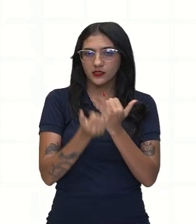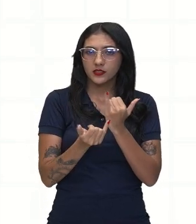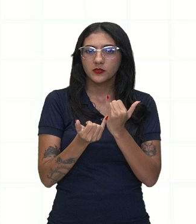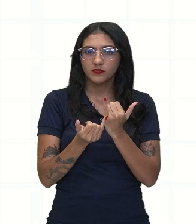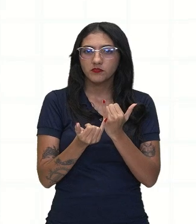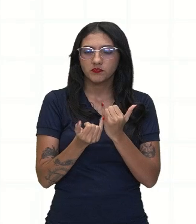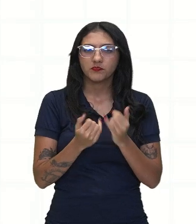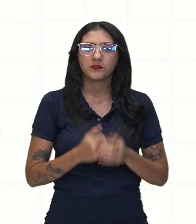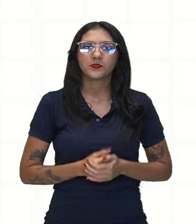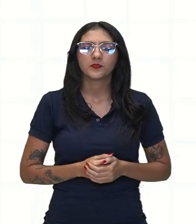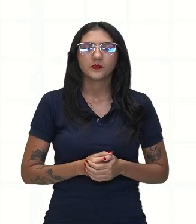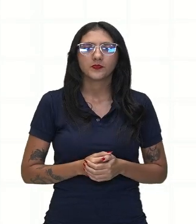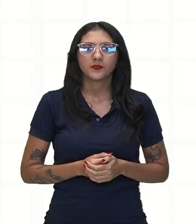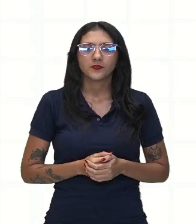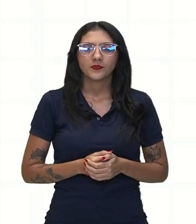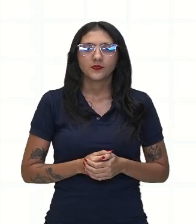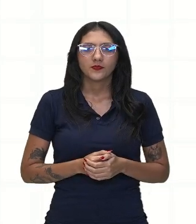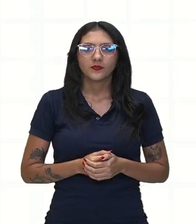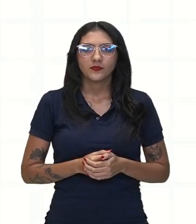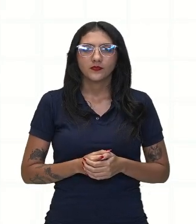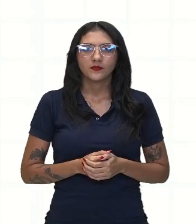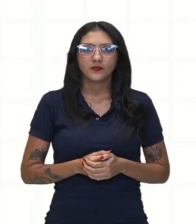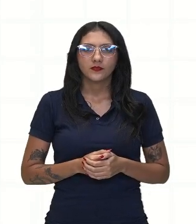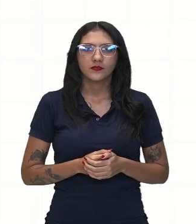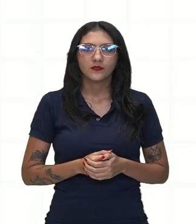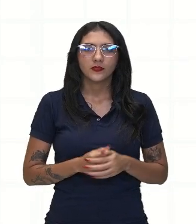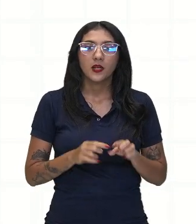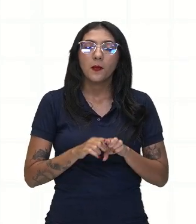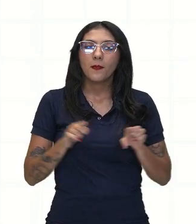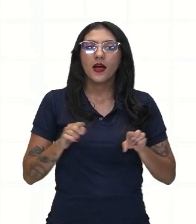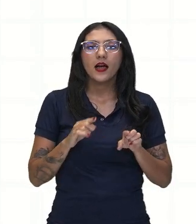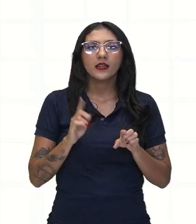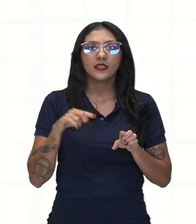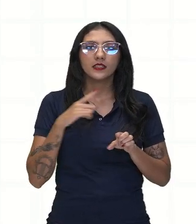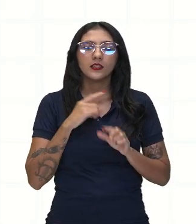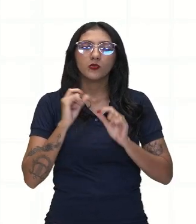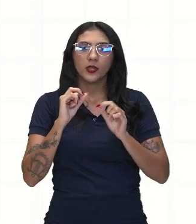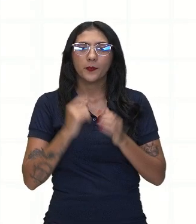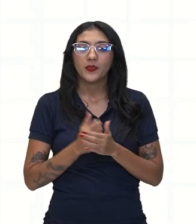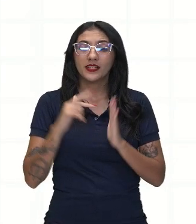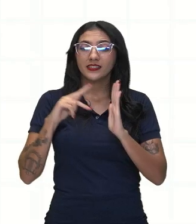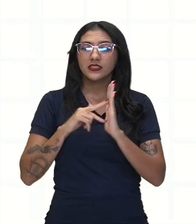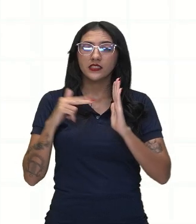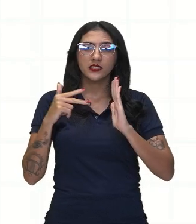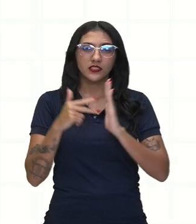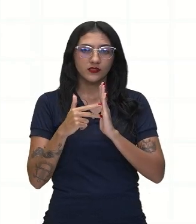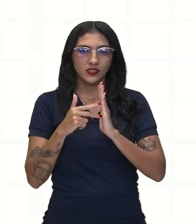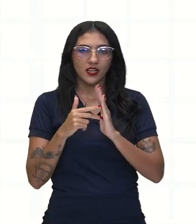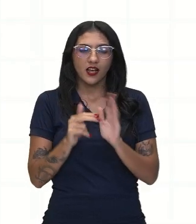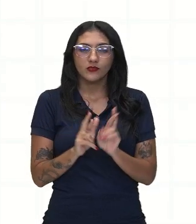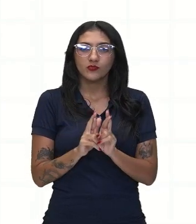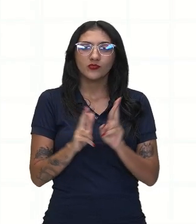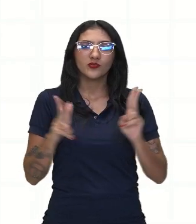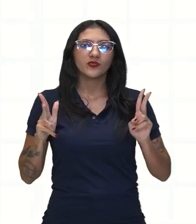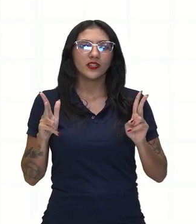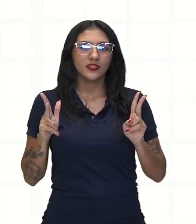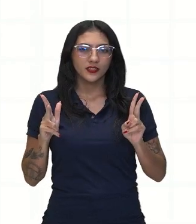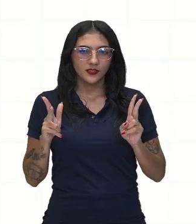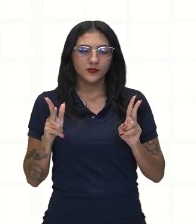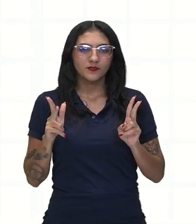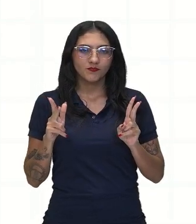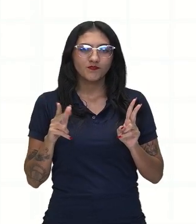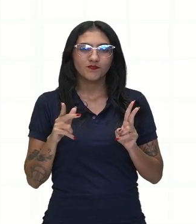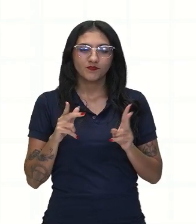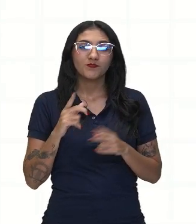Elas vão ser palavras parônimas. Só que elas possuem o quê? Significados diferentes, tá? Elas vão